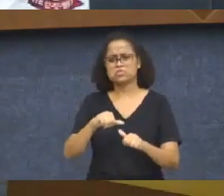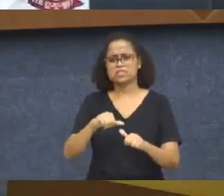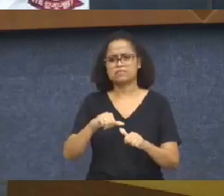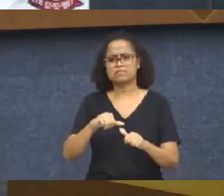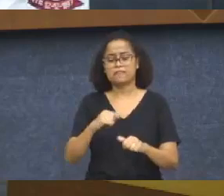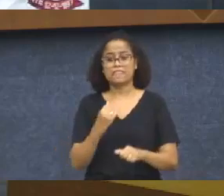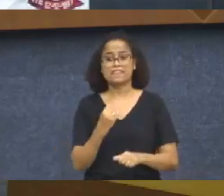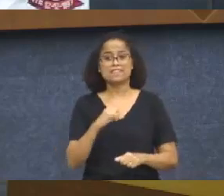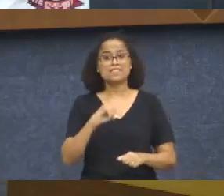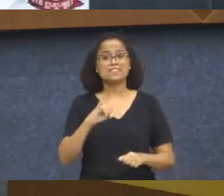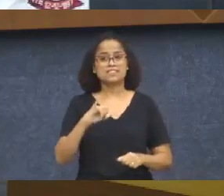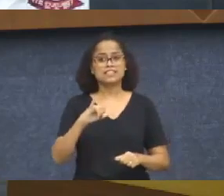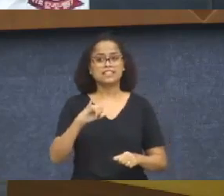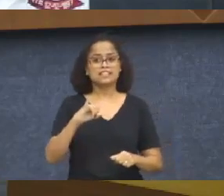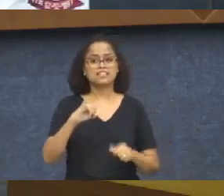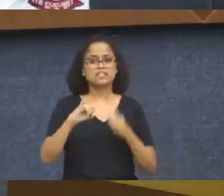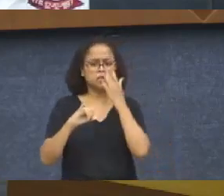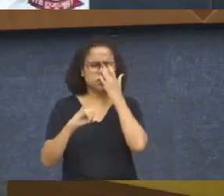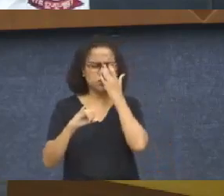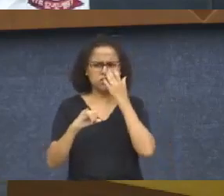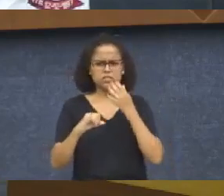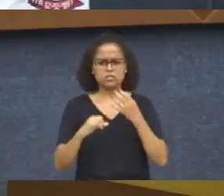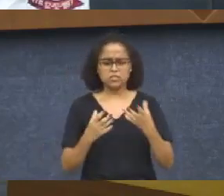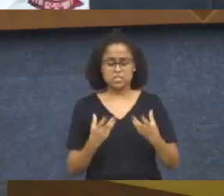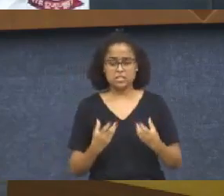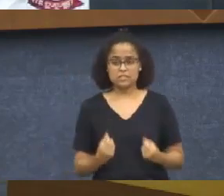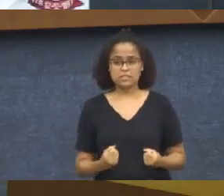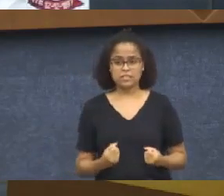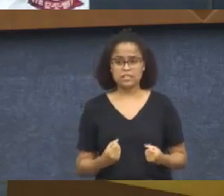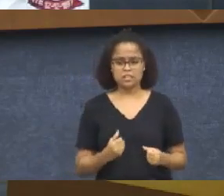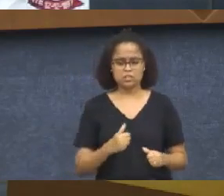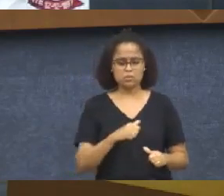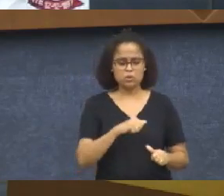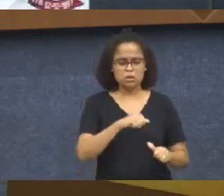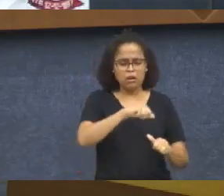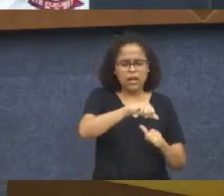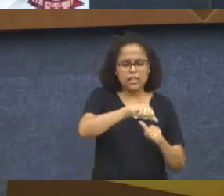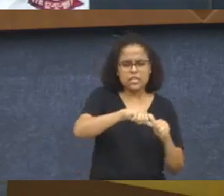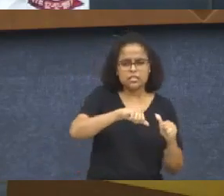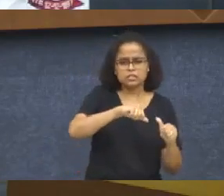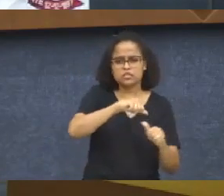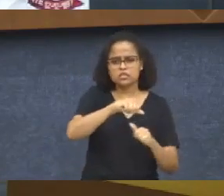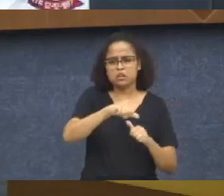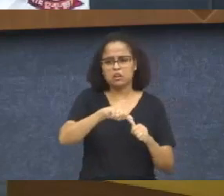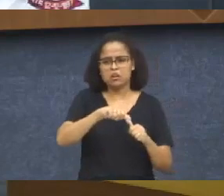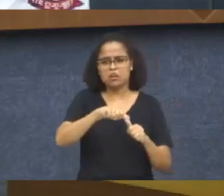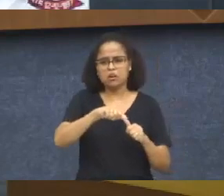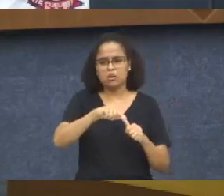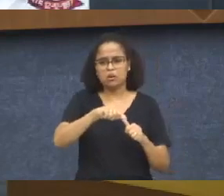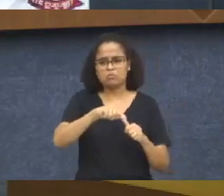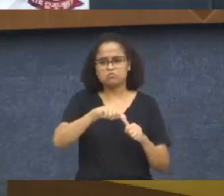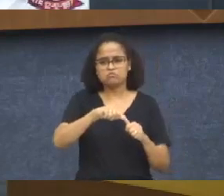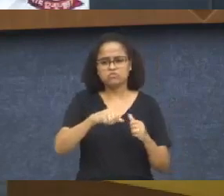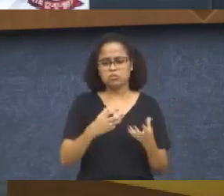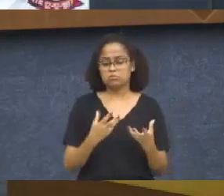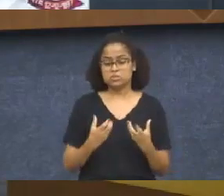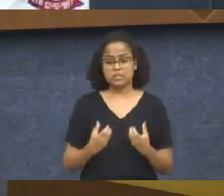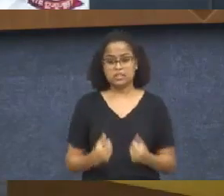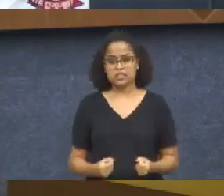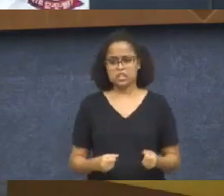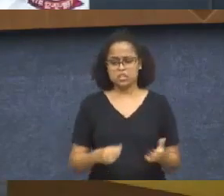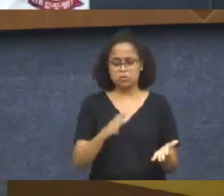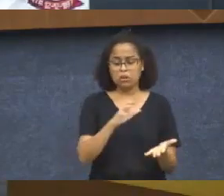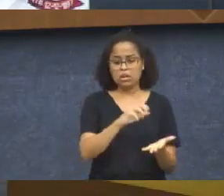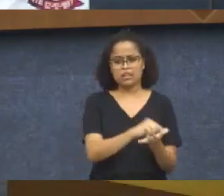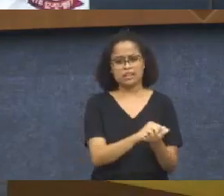aderindo à transição, era tudo mais fácil, mas não estão aderindo, estão boicotando o cadastro. Aquele documento que a